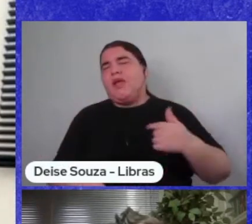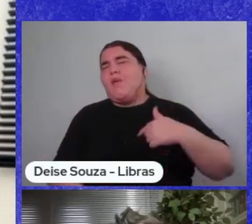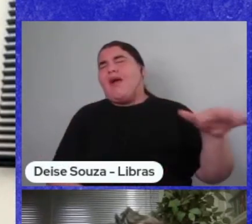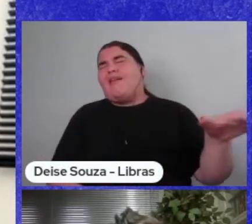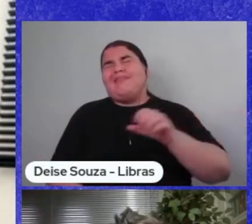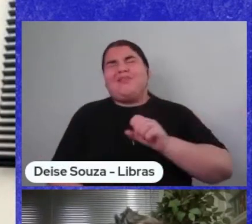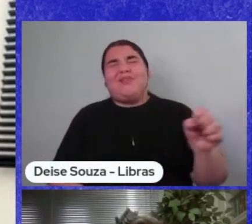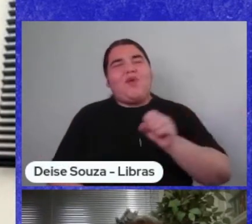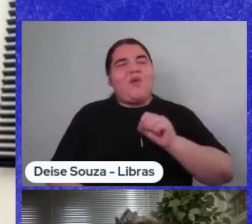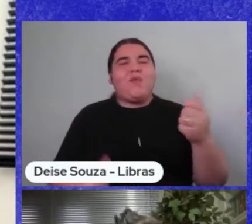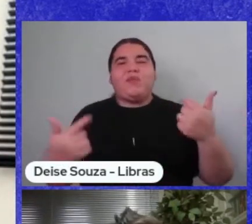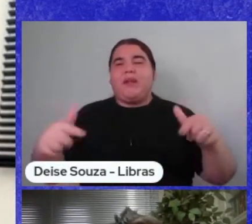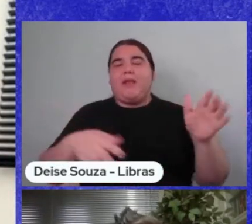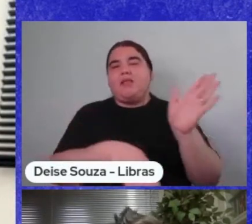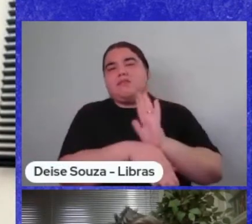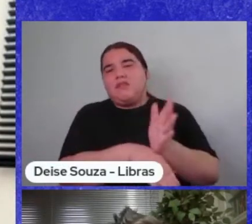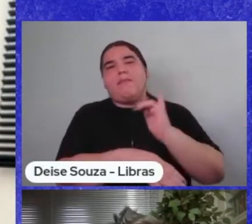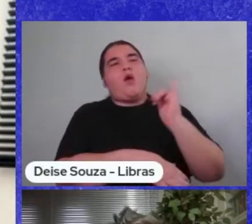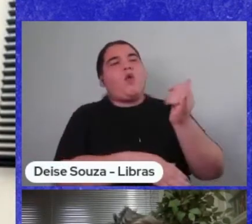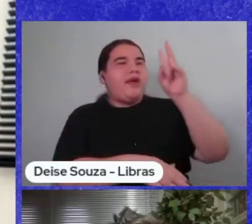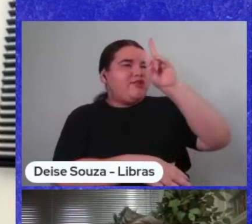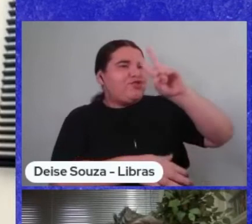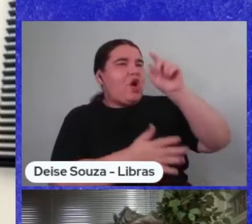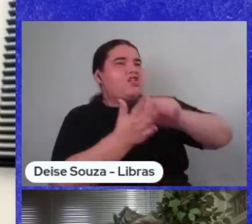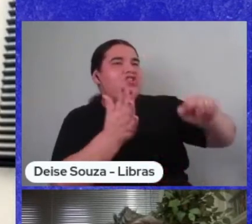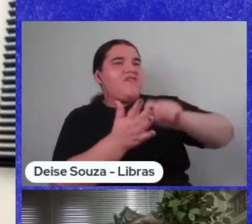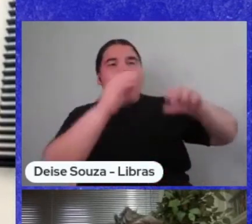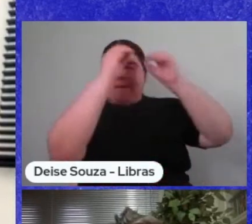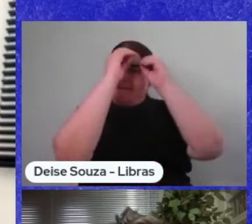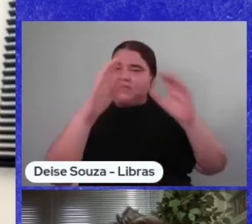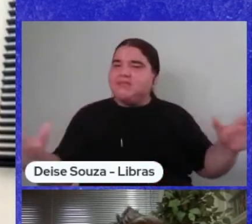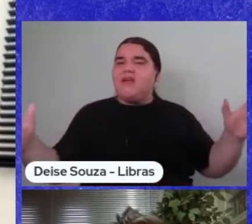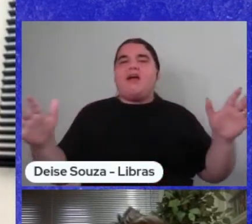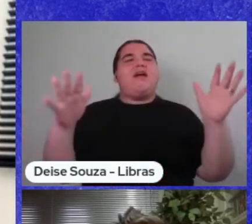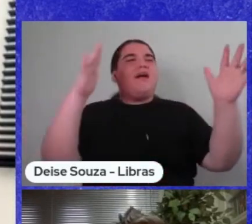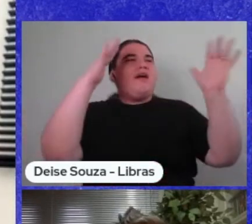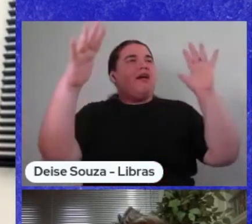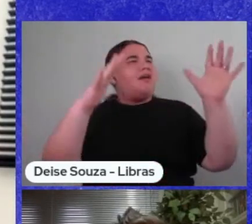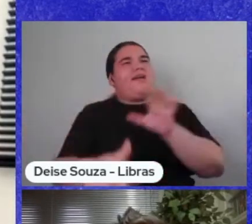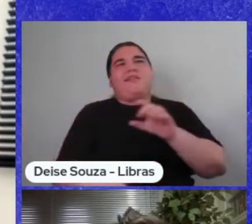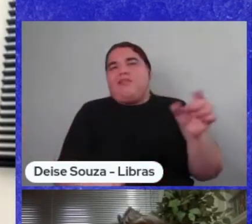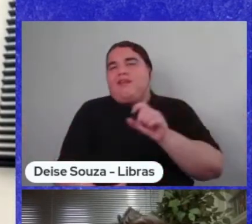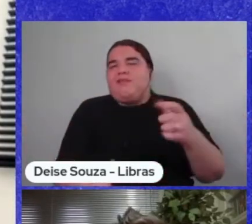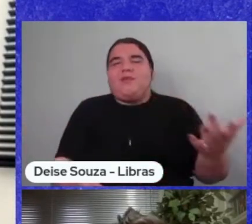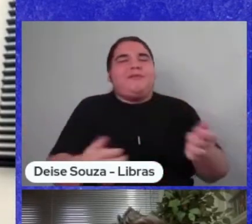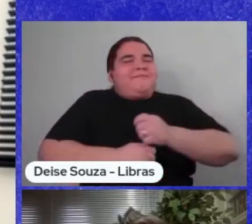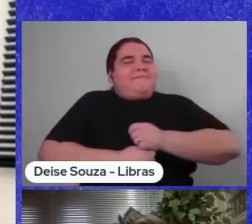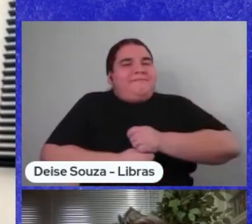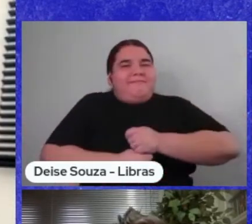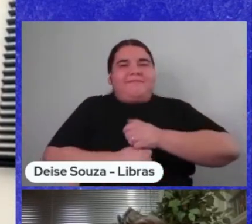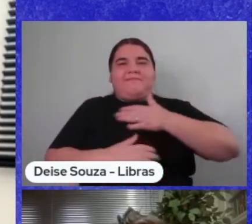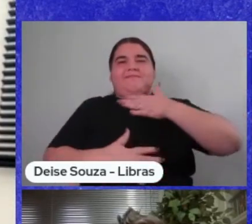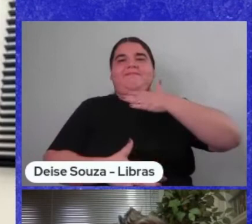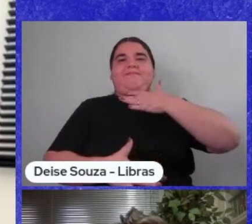é cinema, eu adoro contar histórias, eu gosto de escrever, eu gosto de pensar, eu gosto de, enfim... isso é uma coisa que me alimenta demais, por mais que